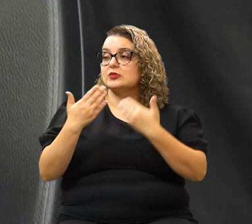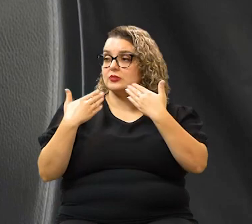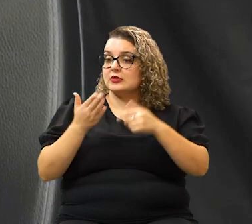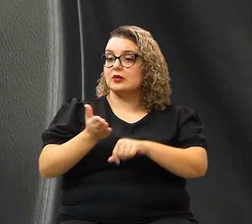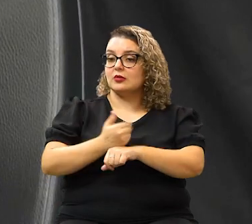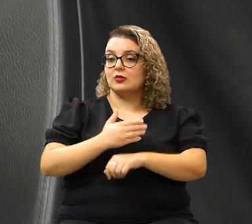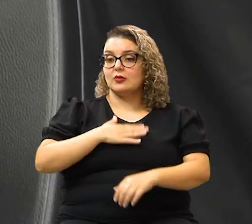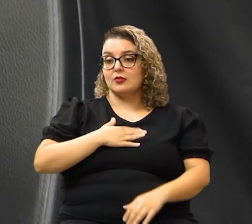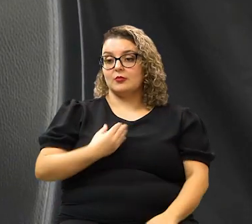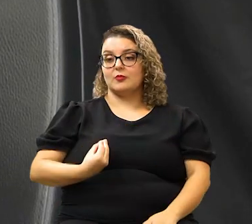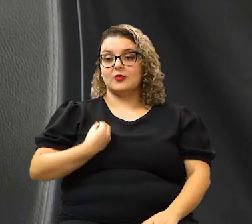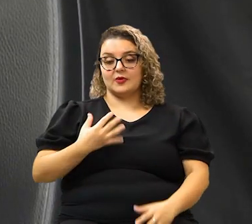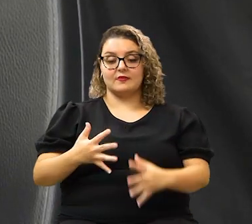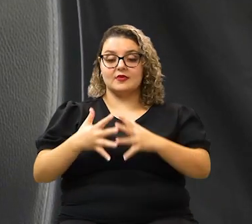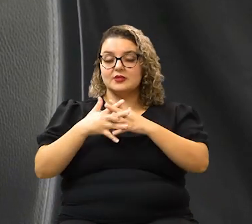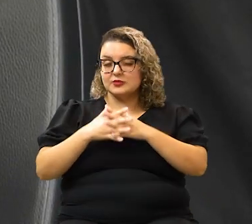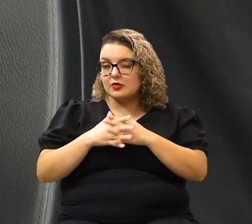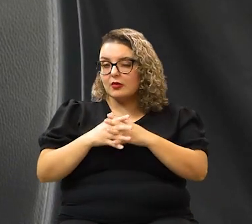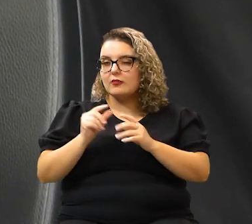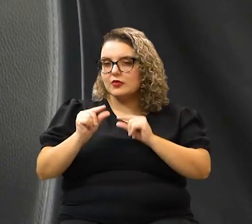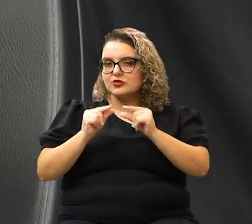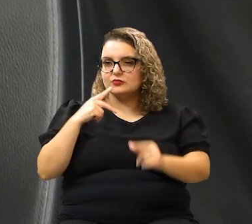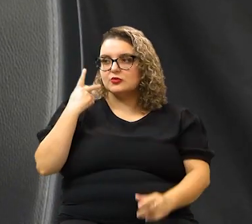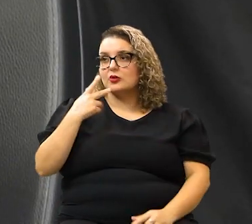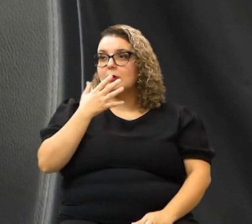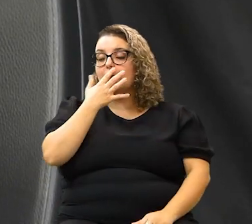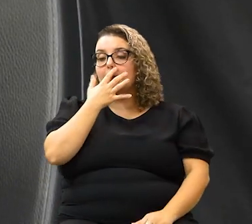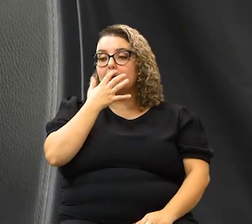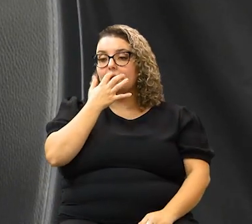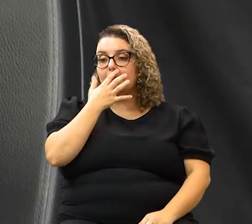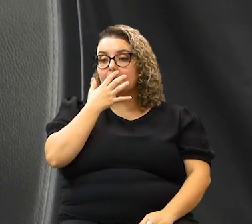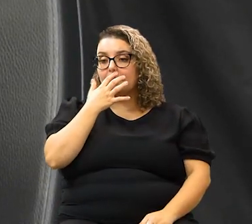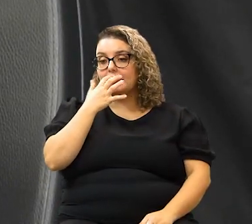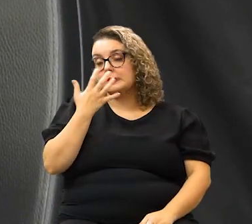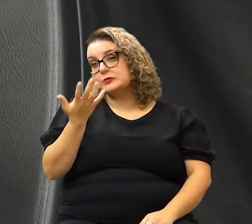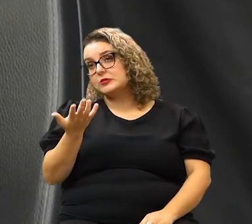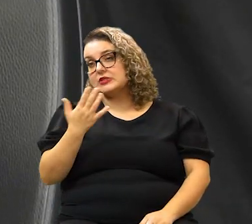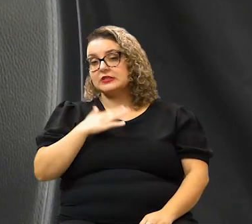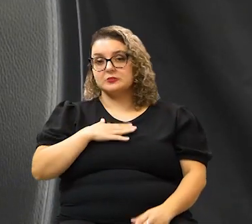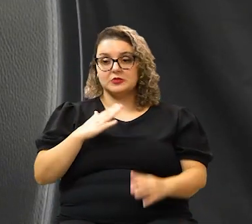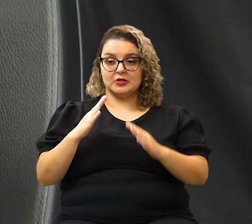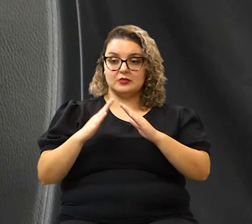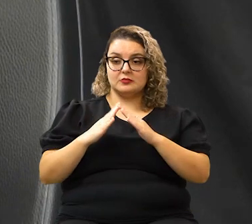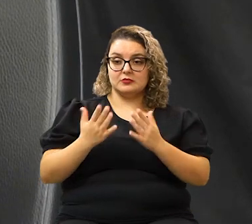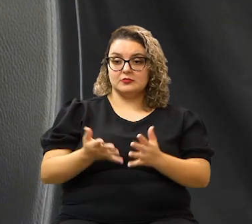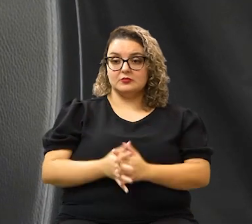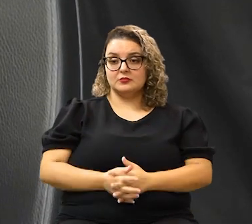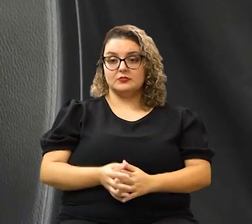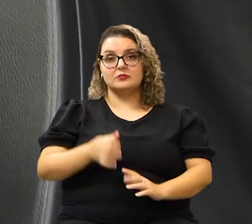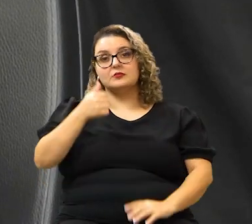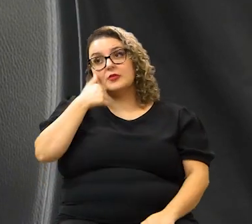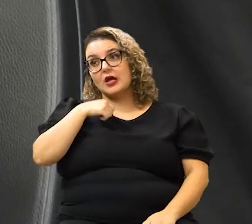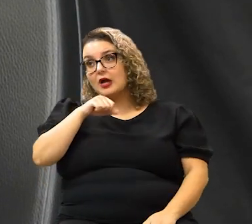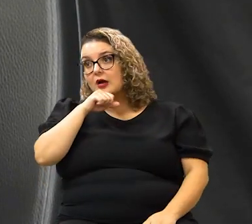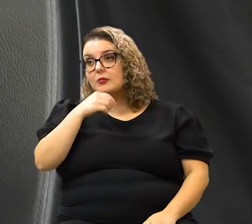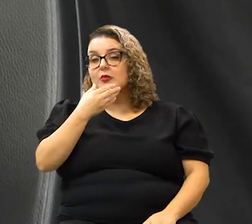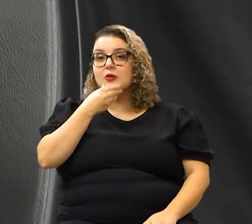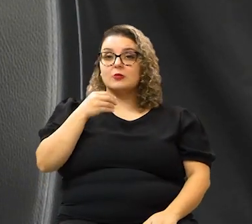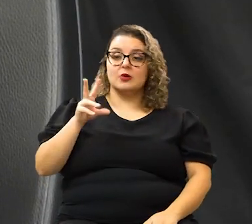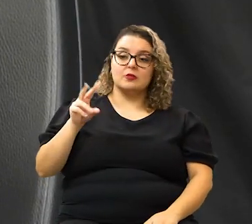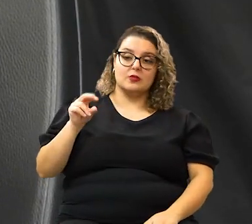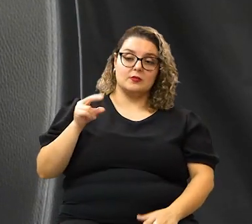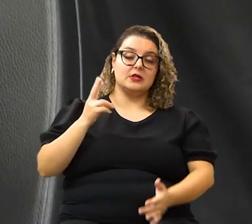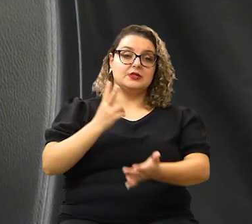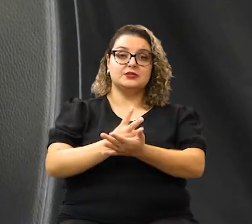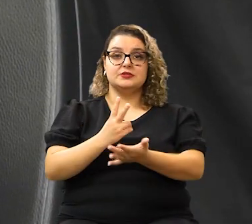né? Minha vida se confunde com a política, porque na minha casa, quer dizer, a minha mãe, meu avô,